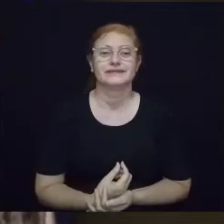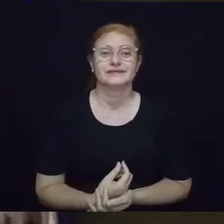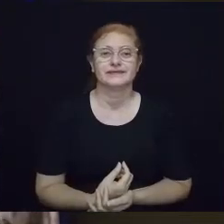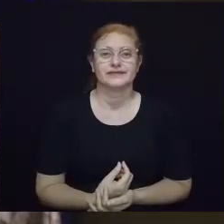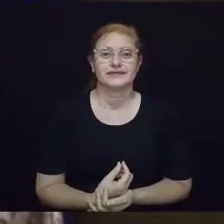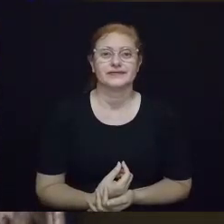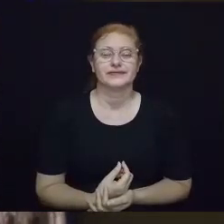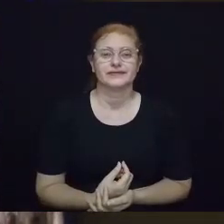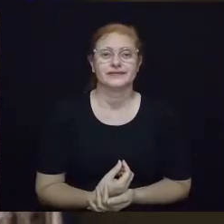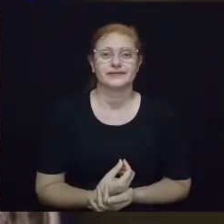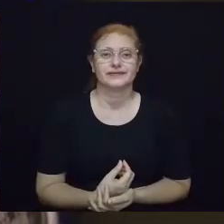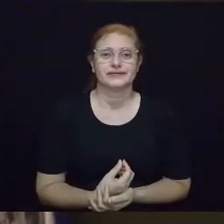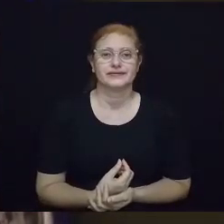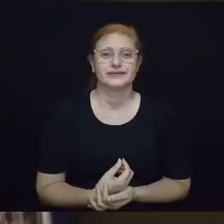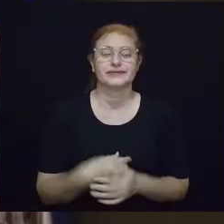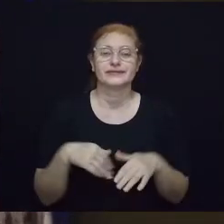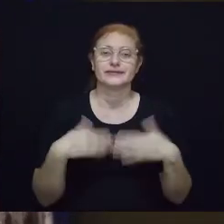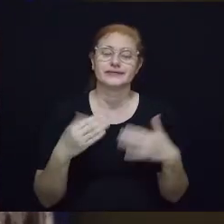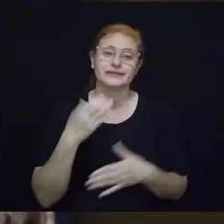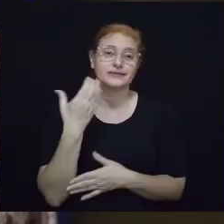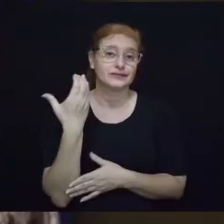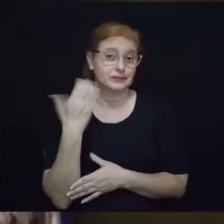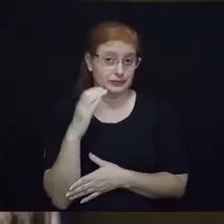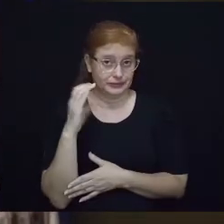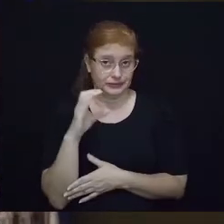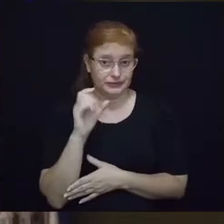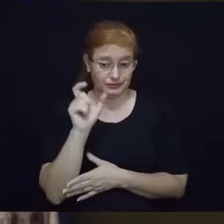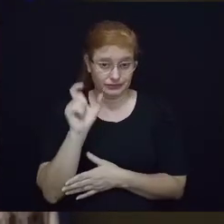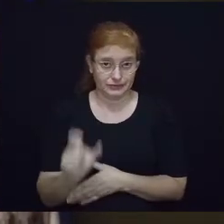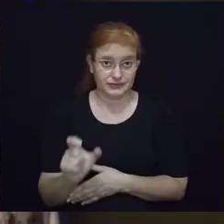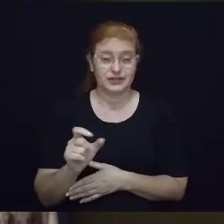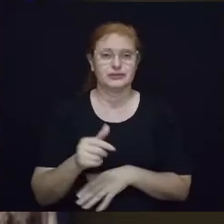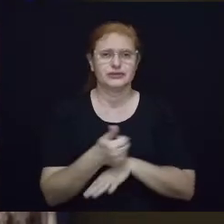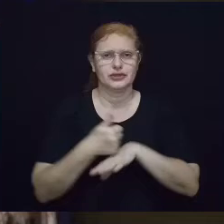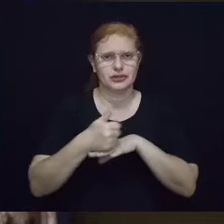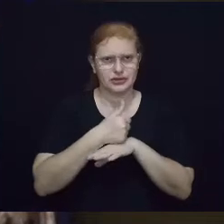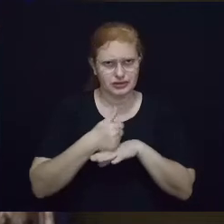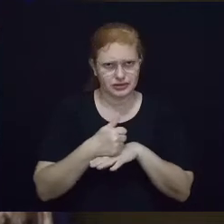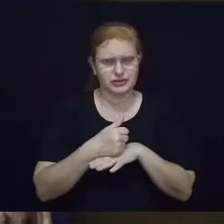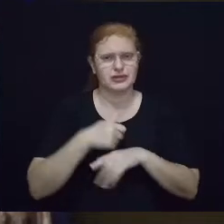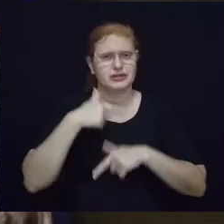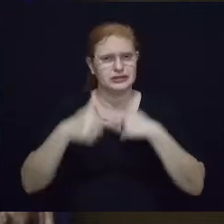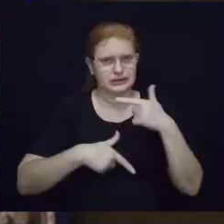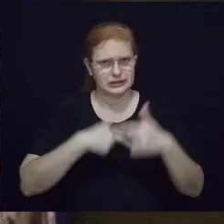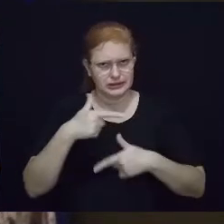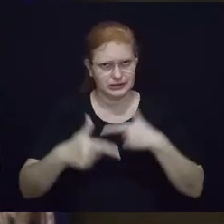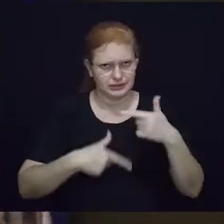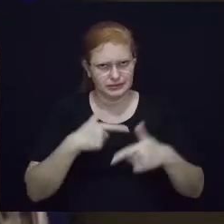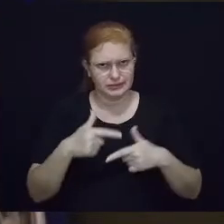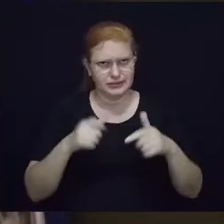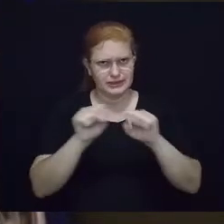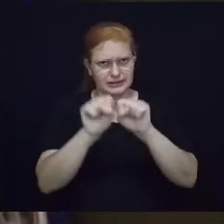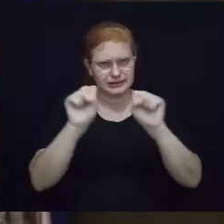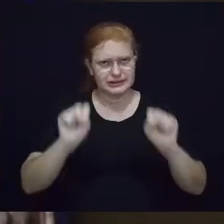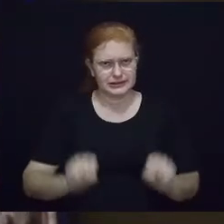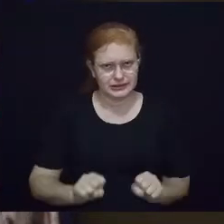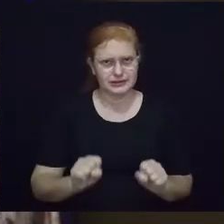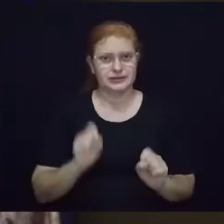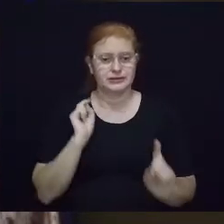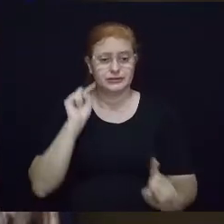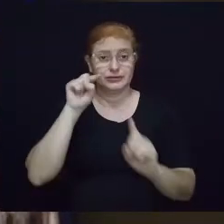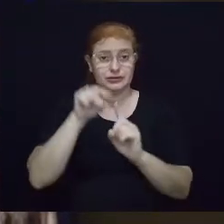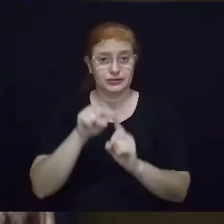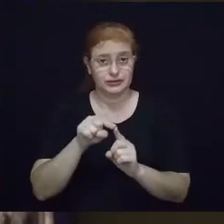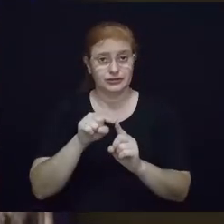Começa com um comentário, Mauro. O cientista é um profissional que executa uma atividade sistemática para atingir o conhecimento sobre